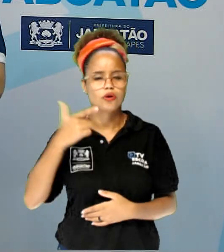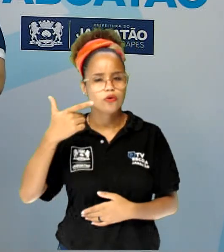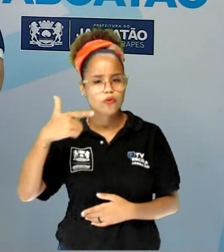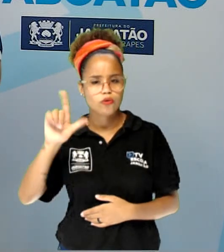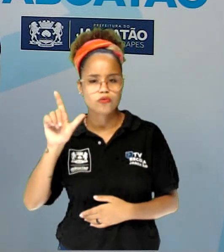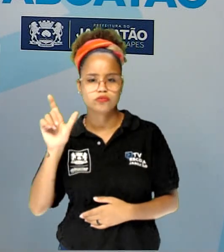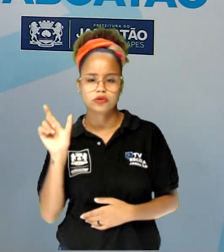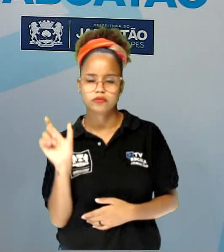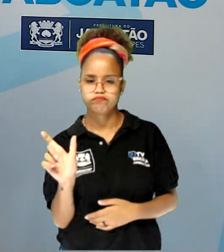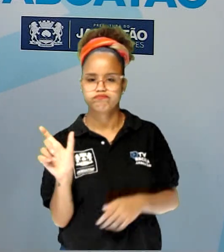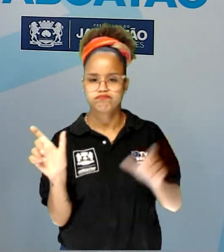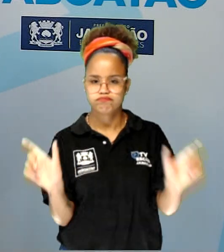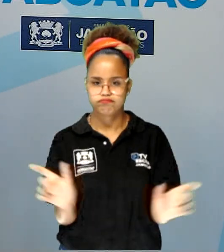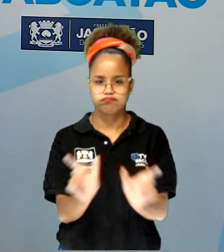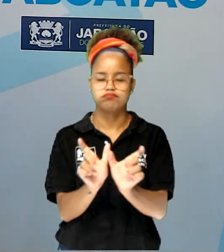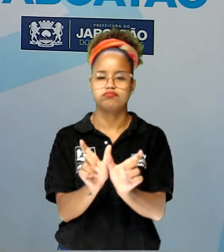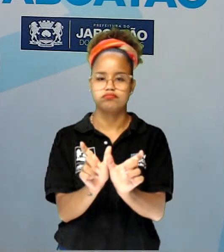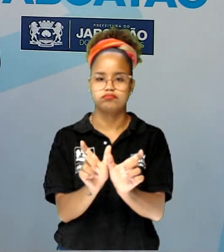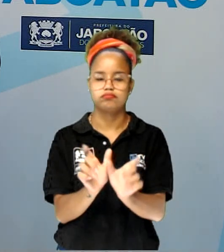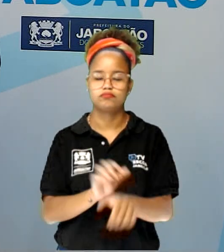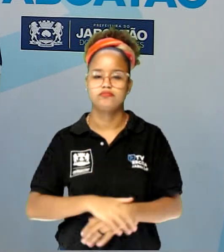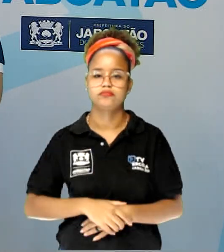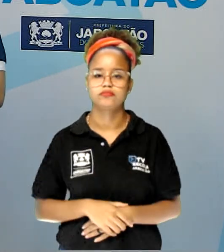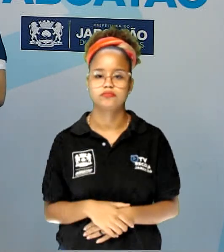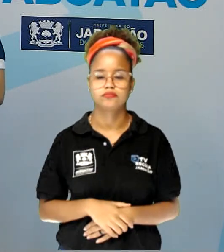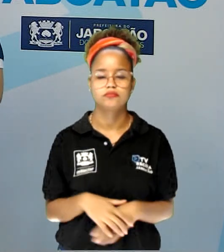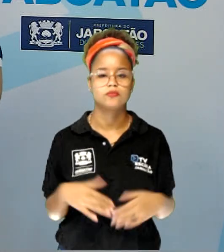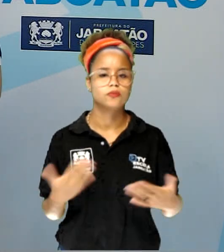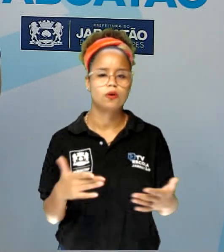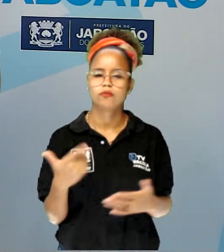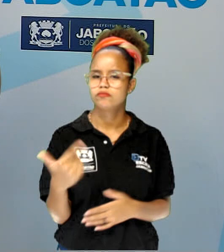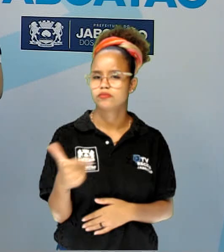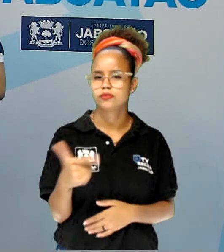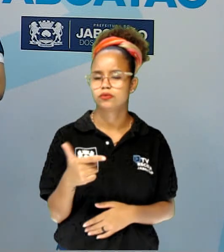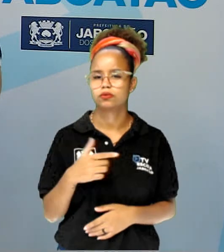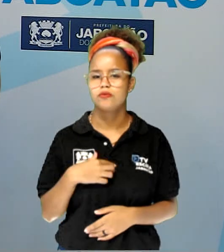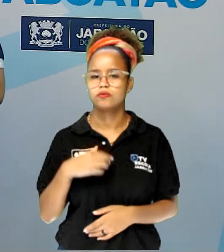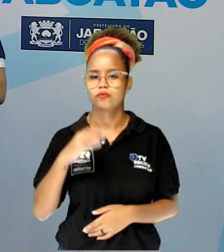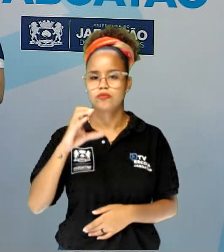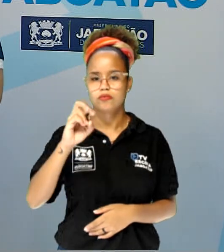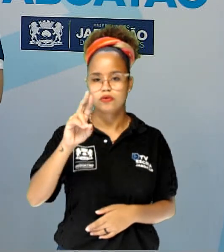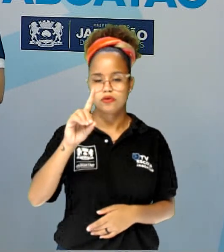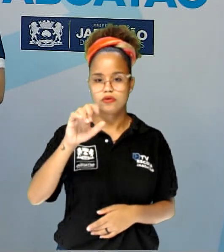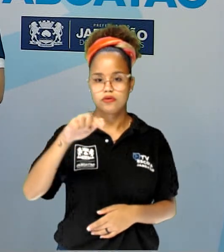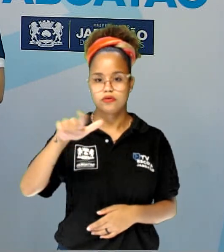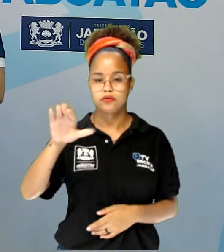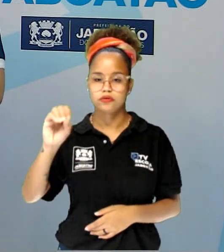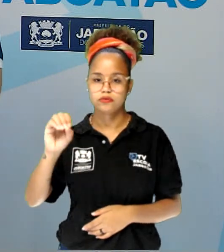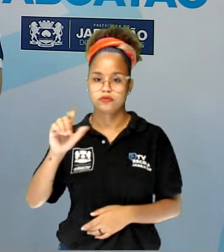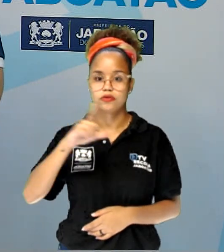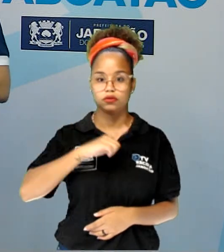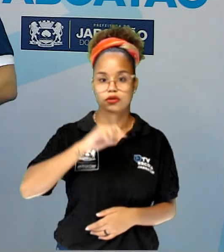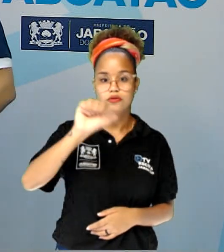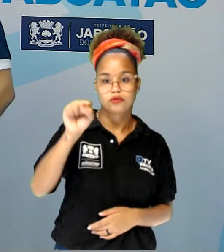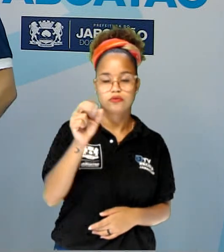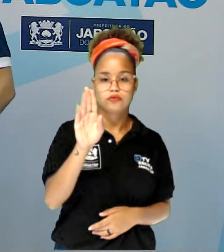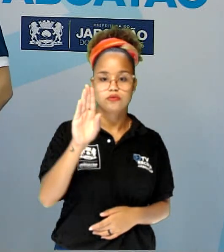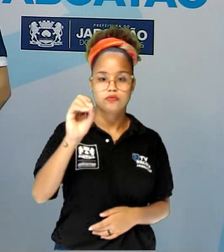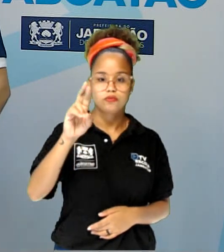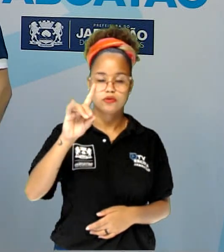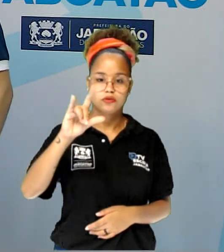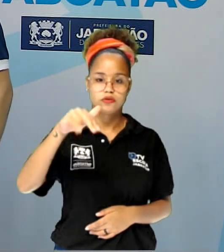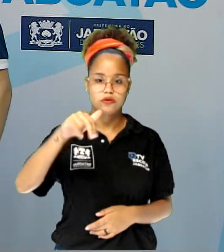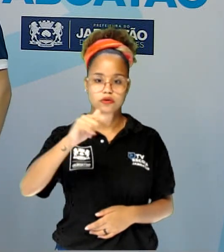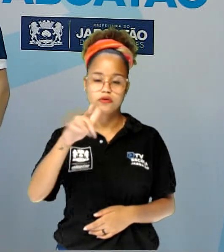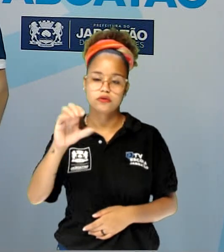oração que se refere como complemento da primeira. Então não temos coordenação, temos subordinação. Ok? Por isso o item